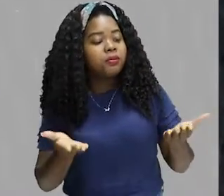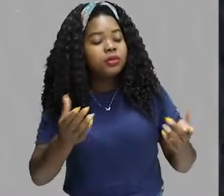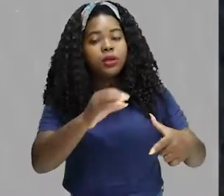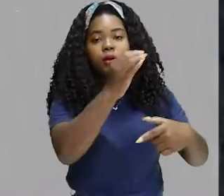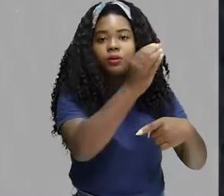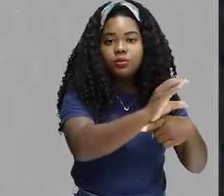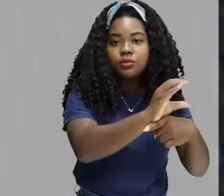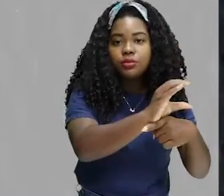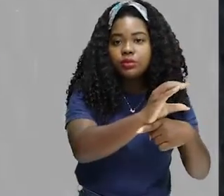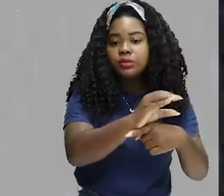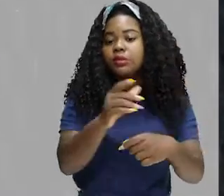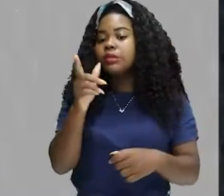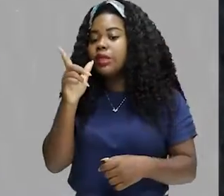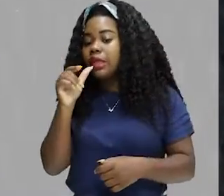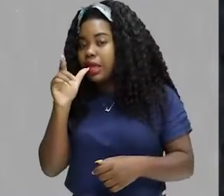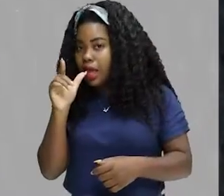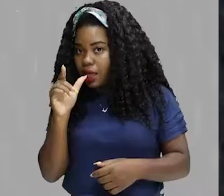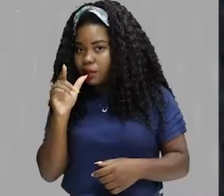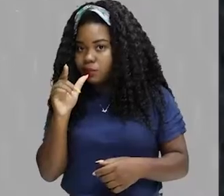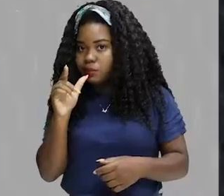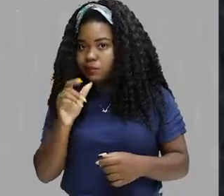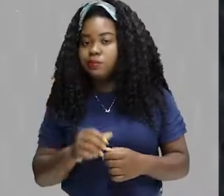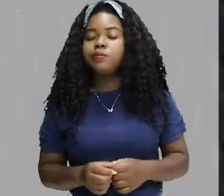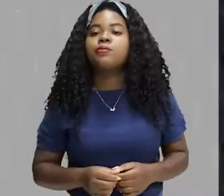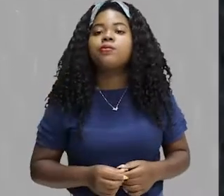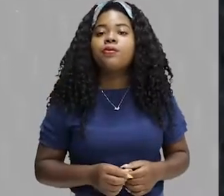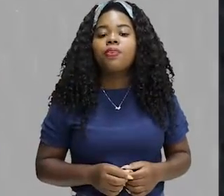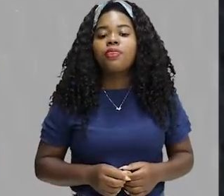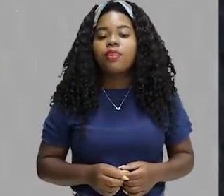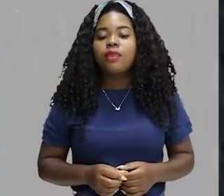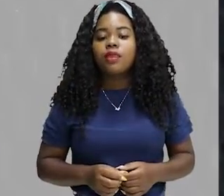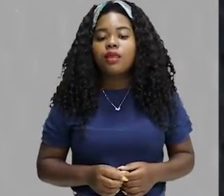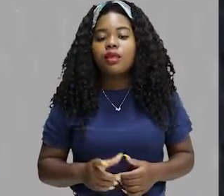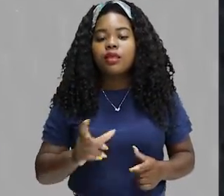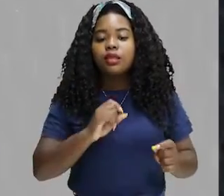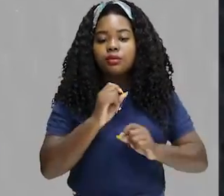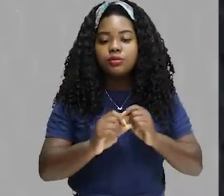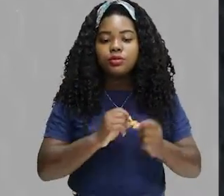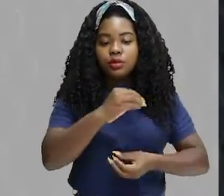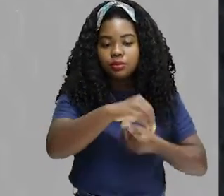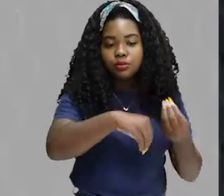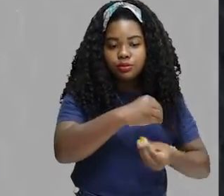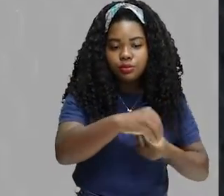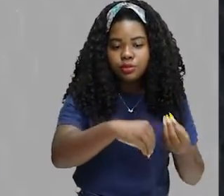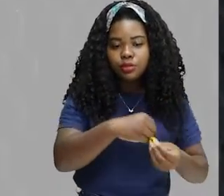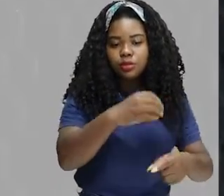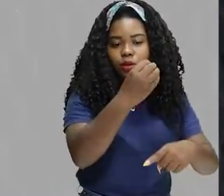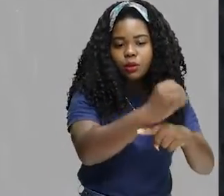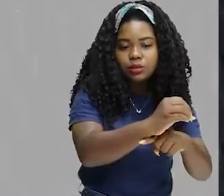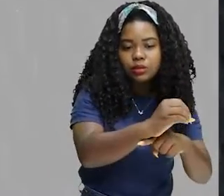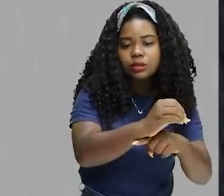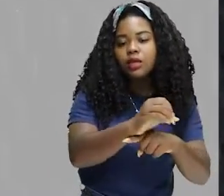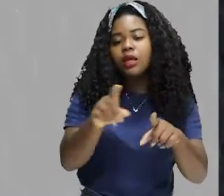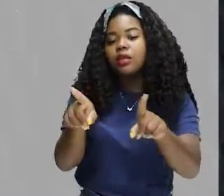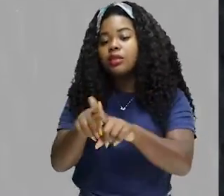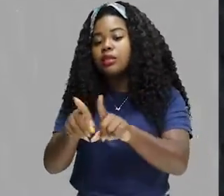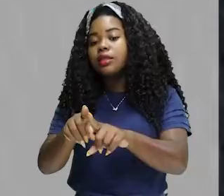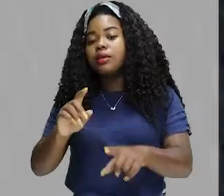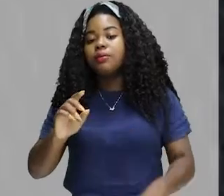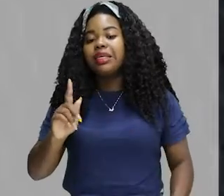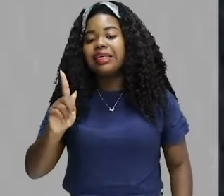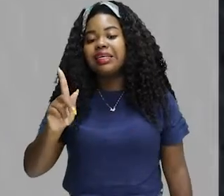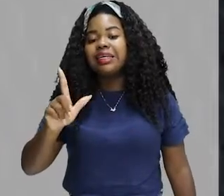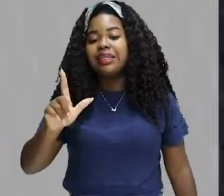água, comparando com a formação da glicose e do gás oxigênio, são substâncias totalmente